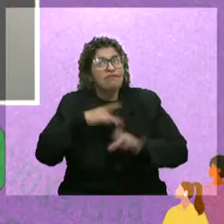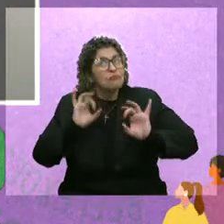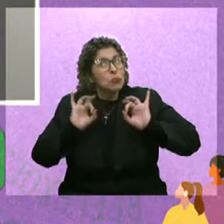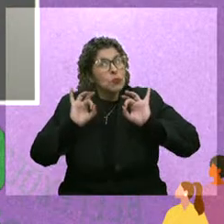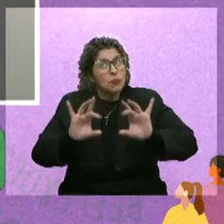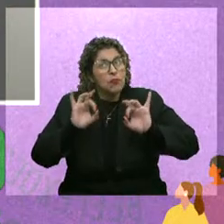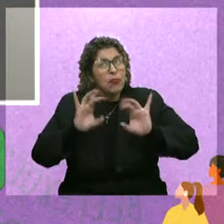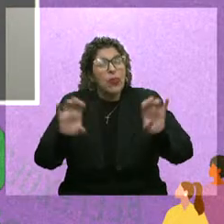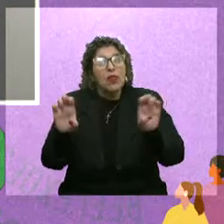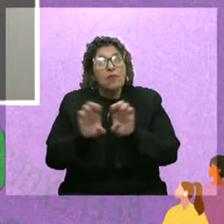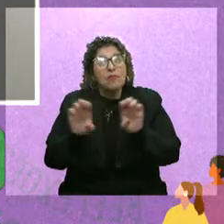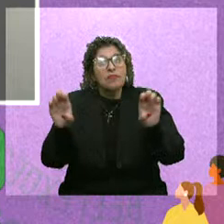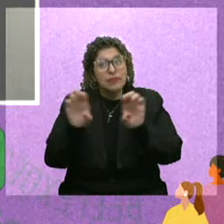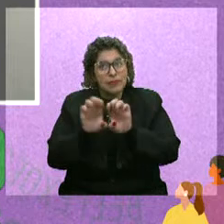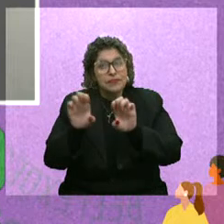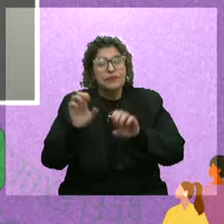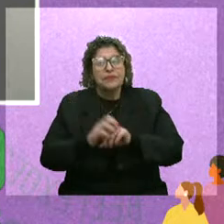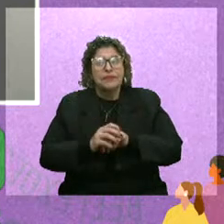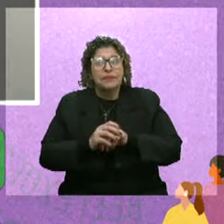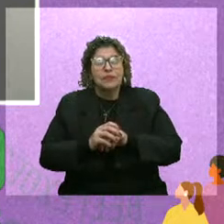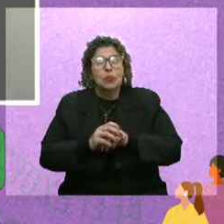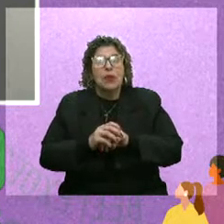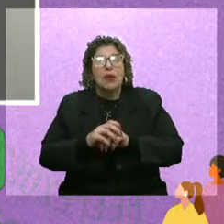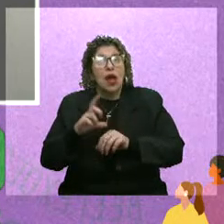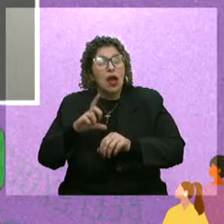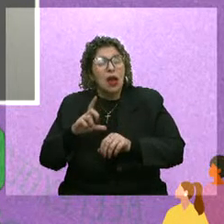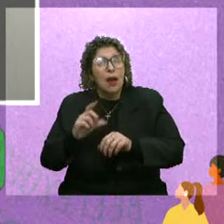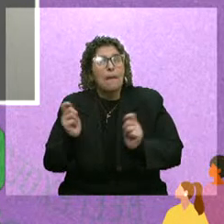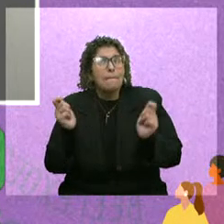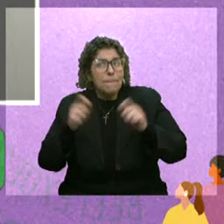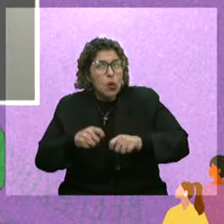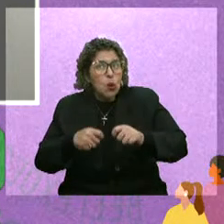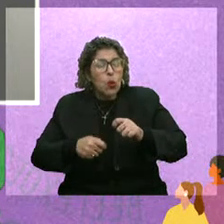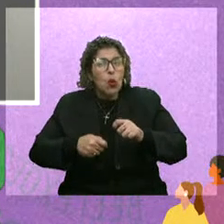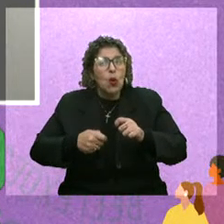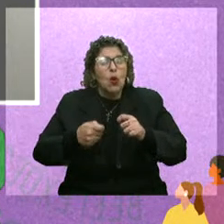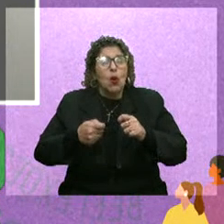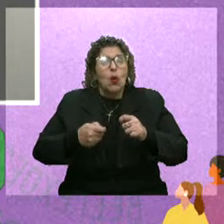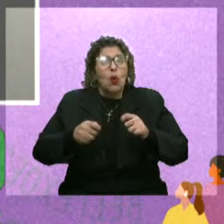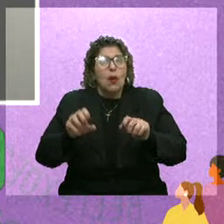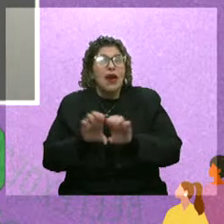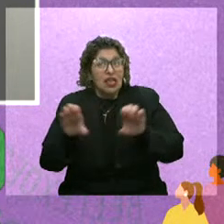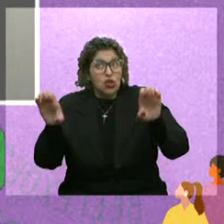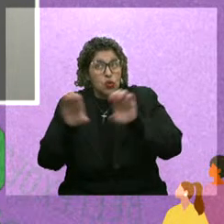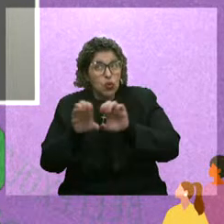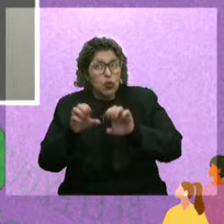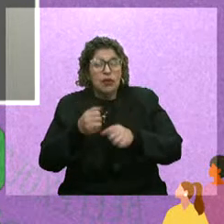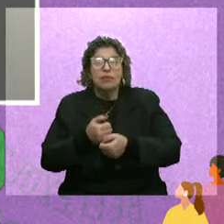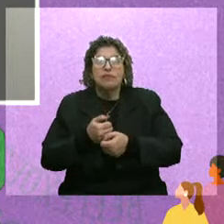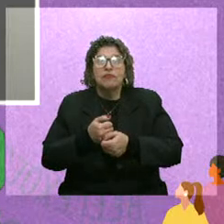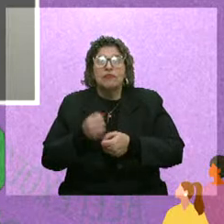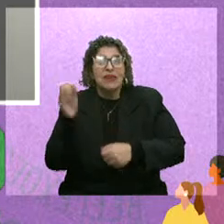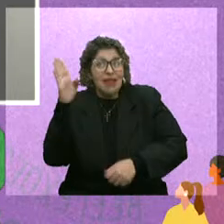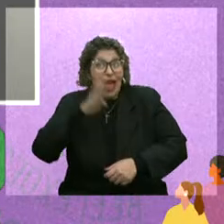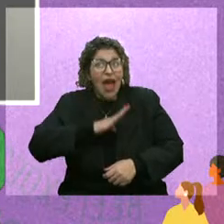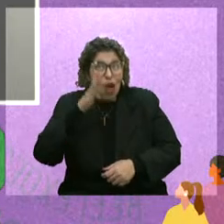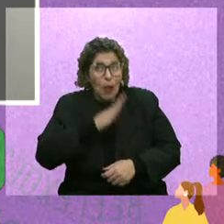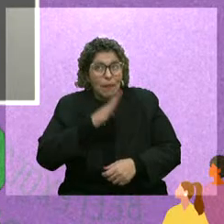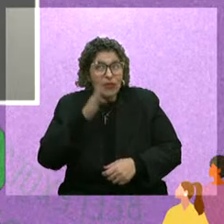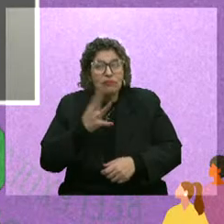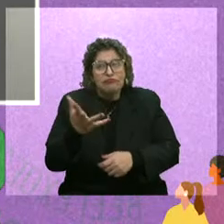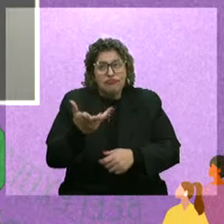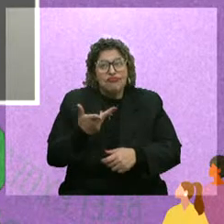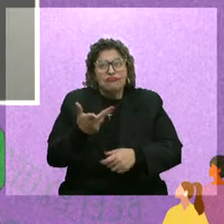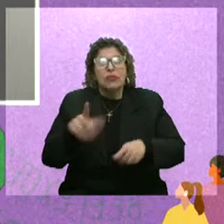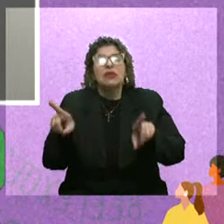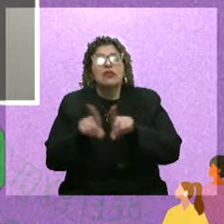especial na estrutura operacional, para a operação poder fluir de forma mais ágil. De uma forma